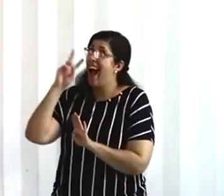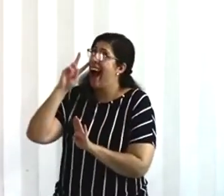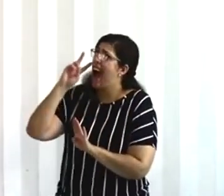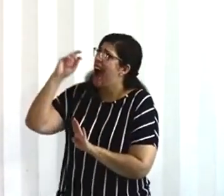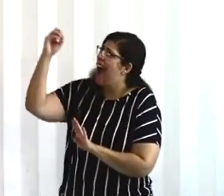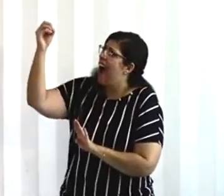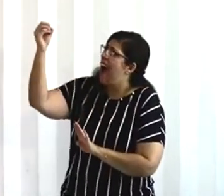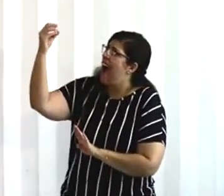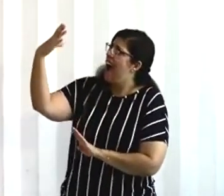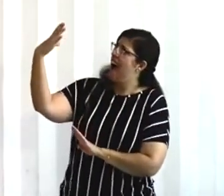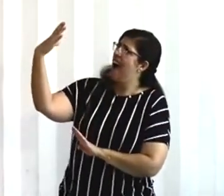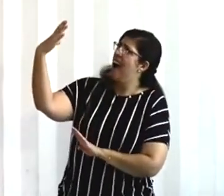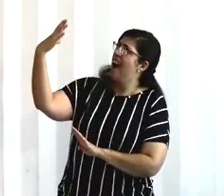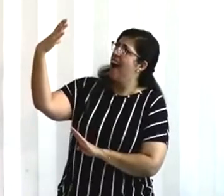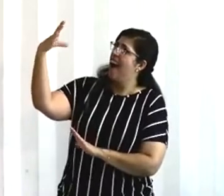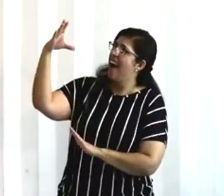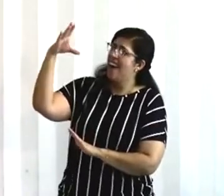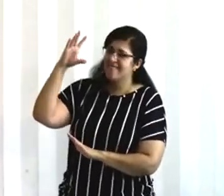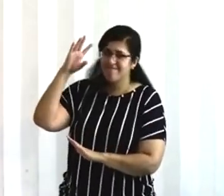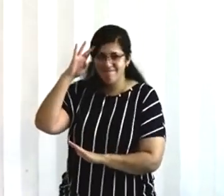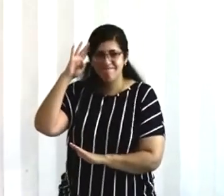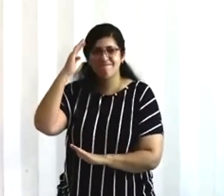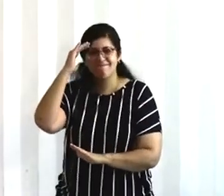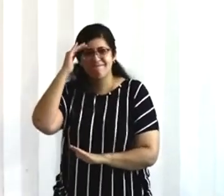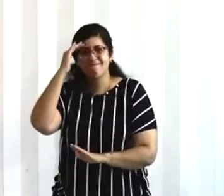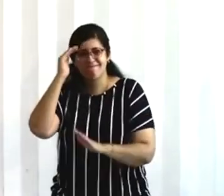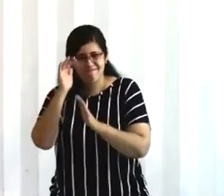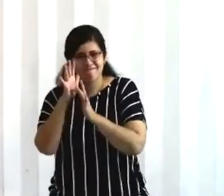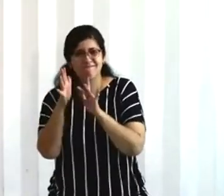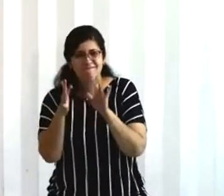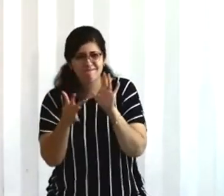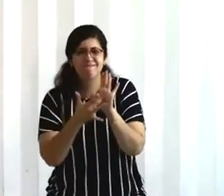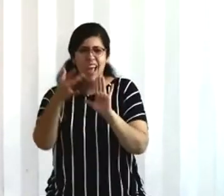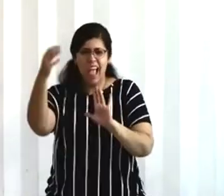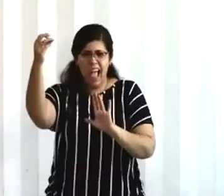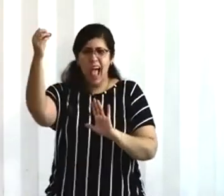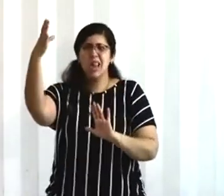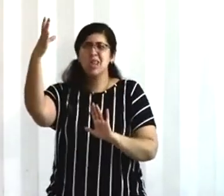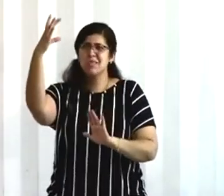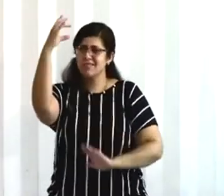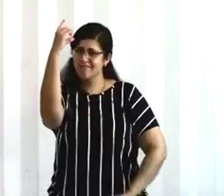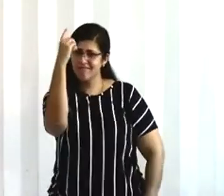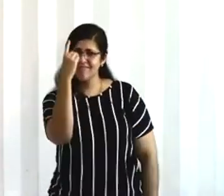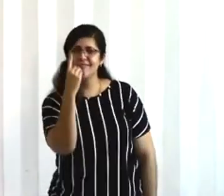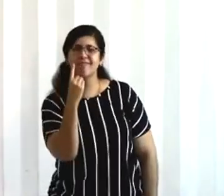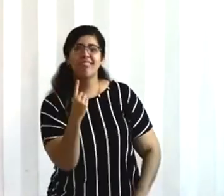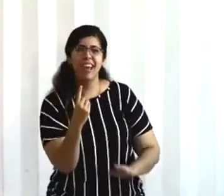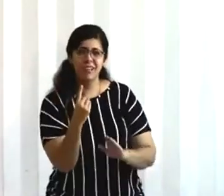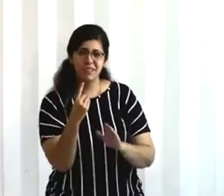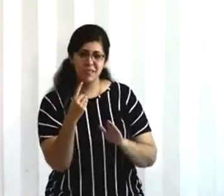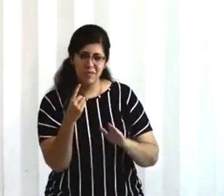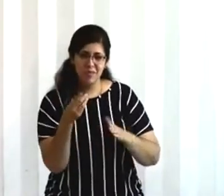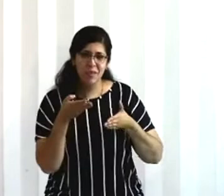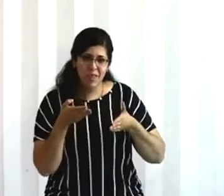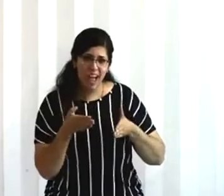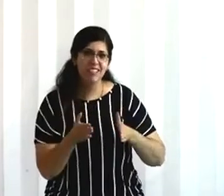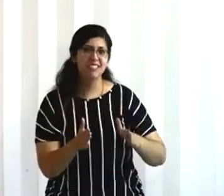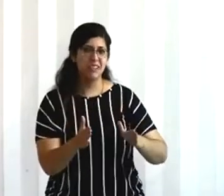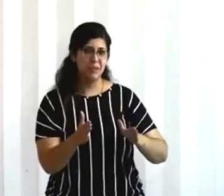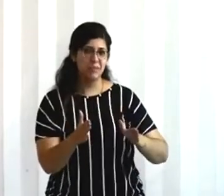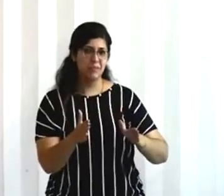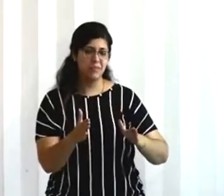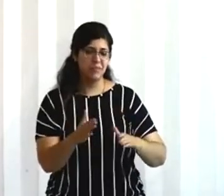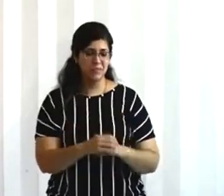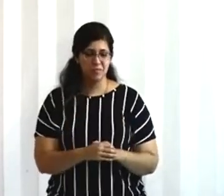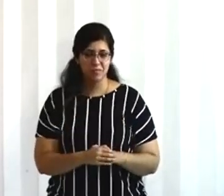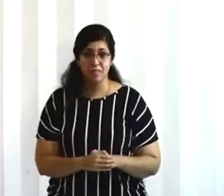a luz, porque eles viram o próprio Jesus, que é a luz encarnada. Então eles puderam ver a profecia se